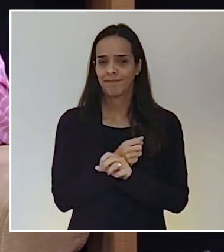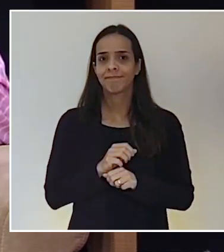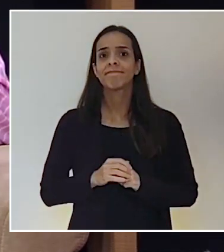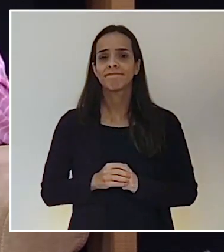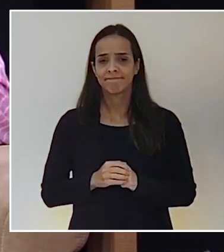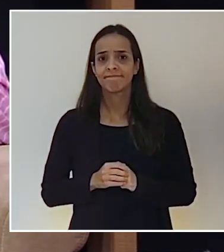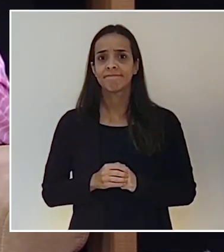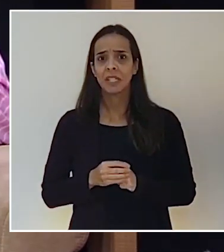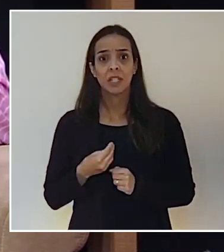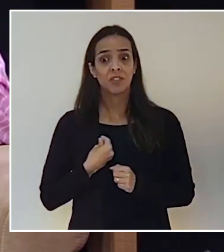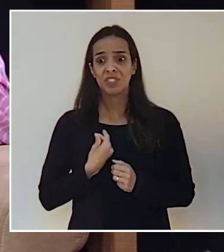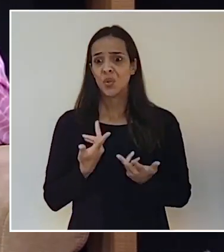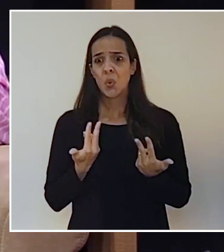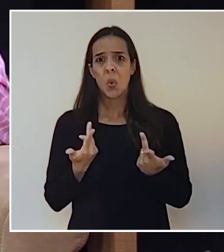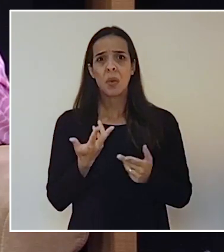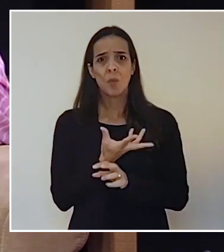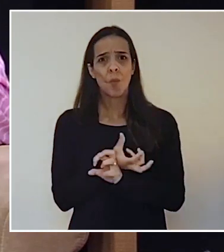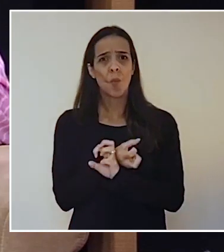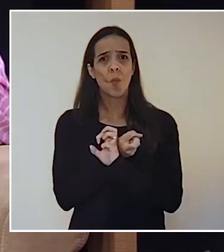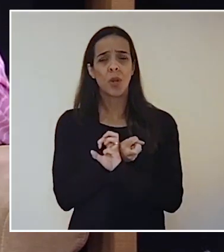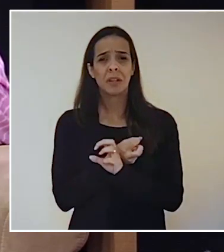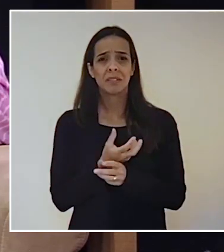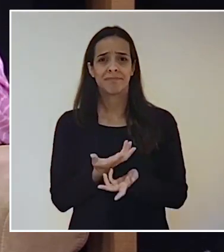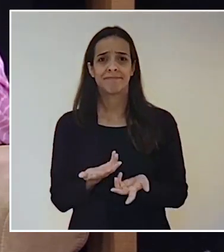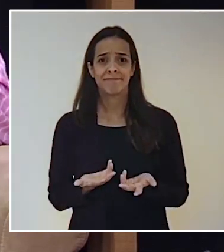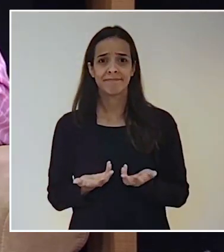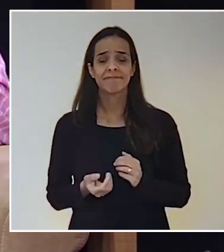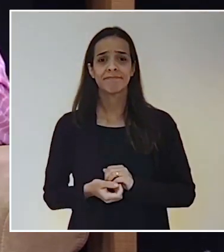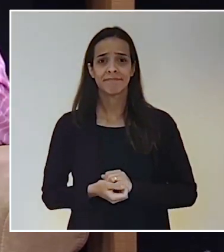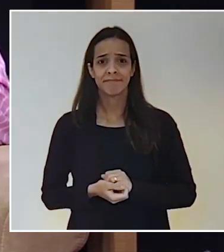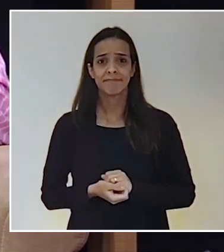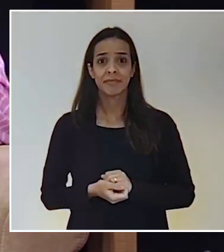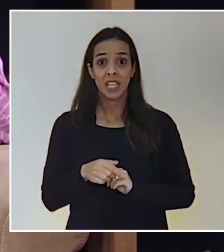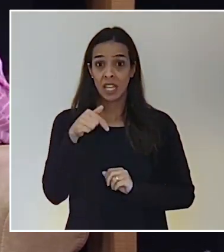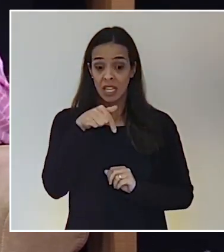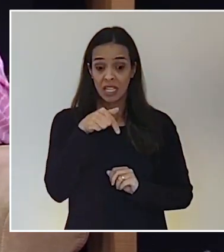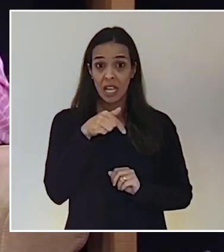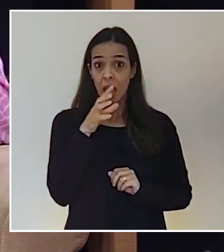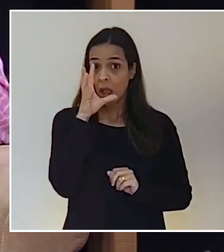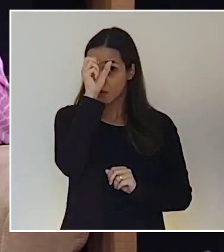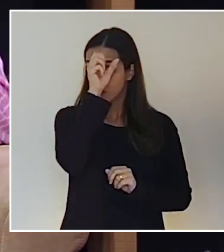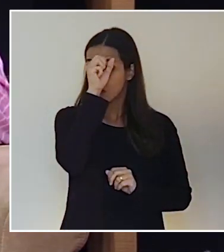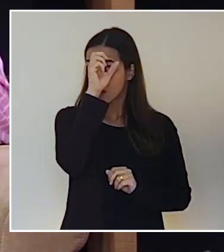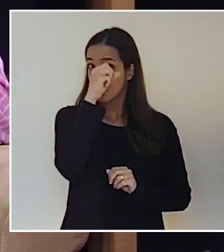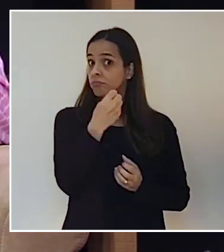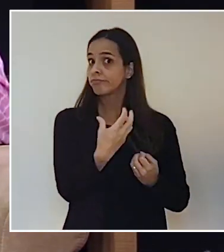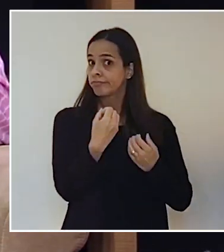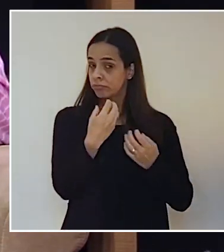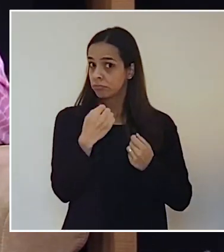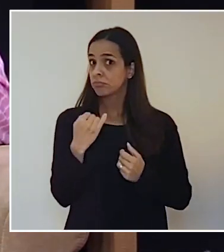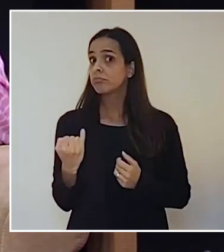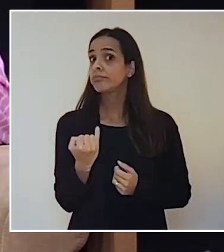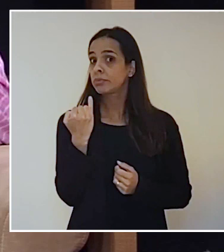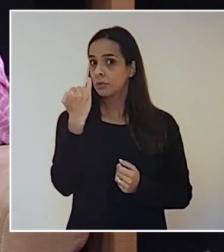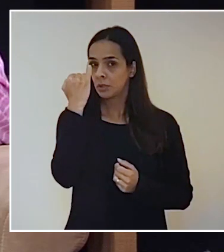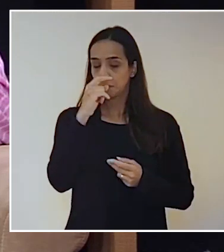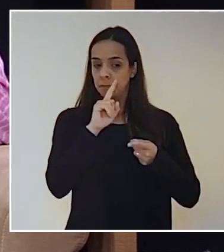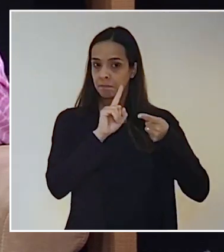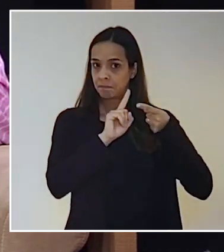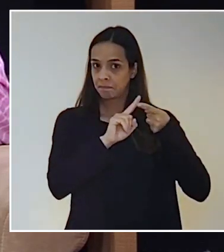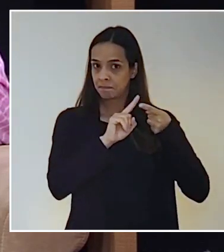árido. E aqui aprendemos algumas lições muito oportunas. Primeira delas, um passado de